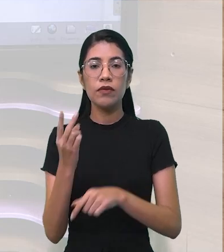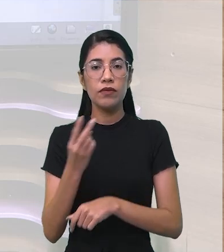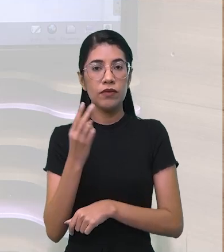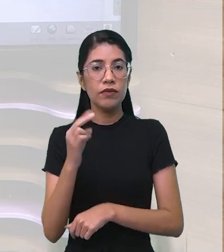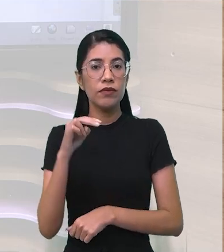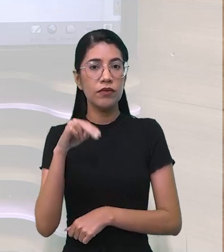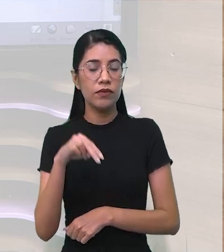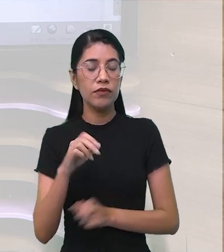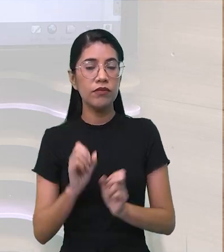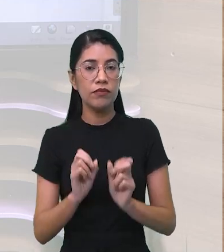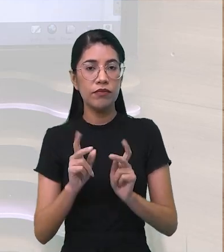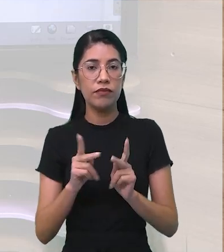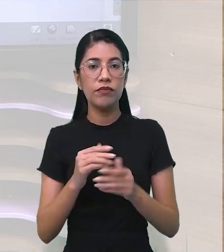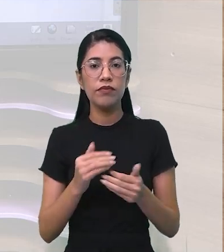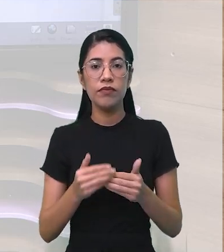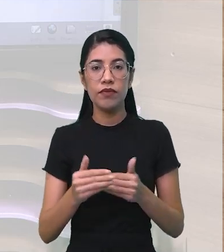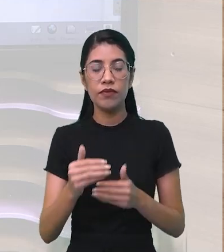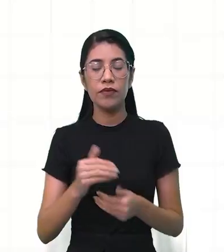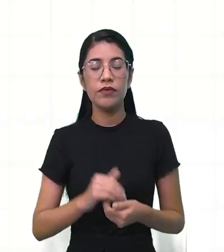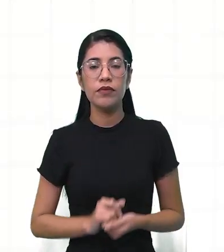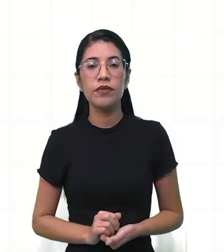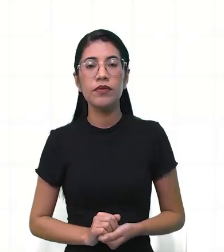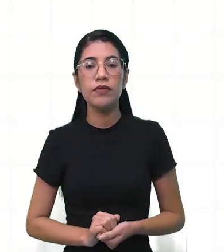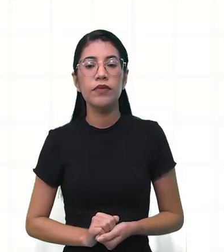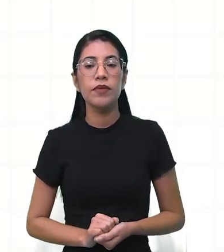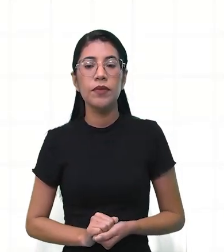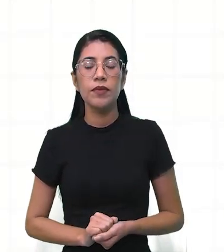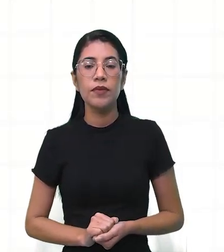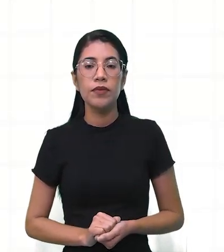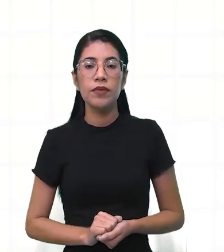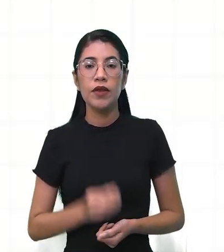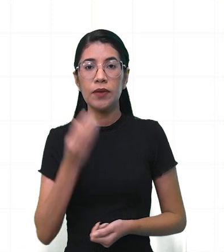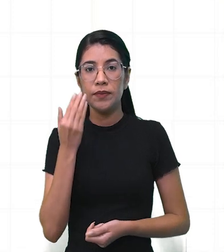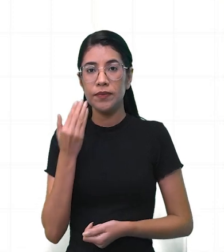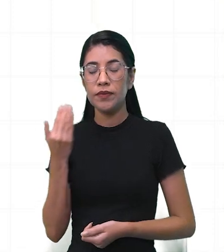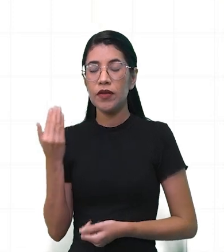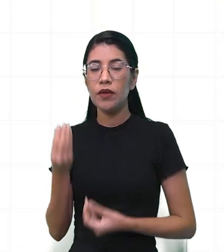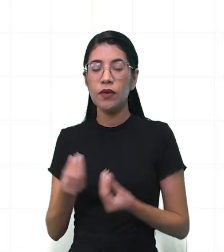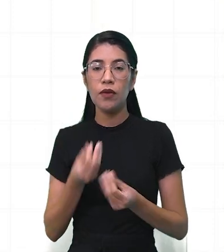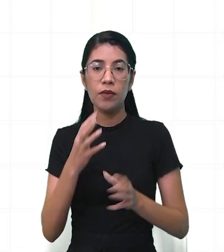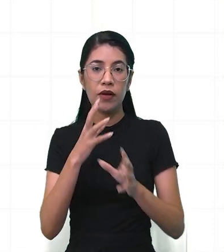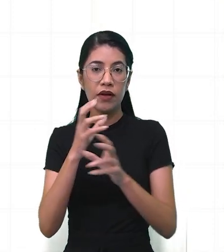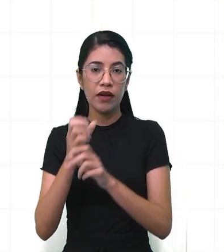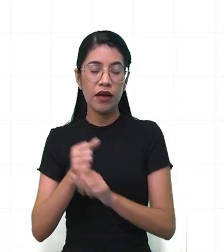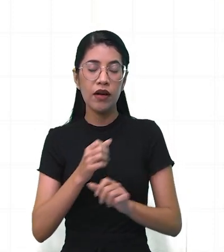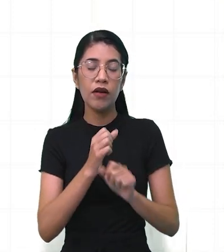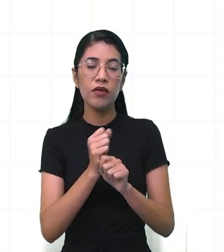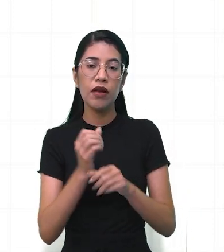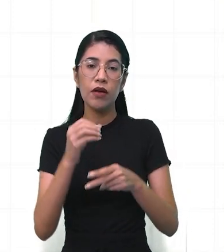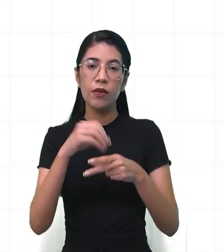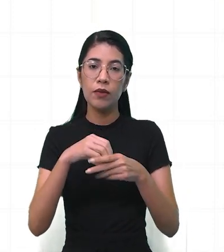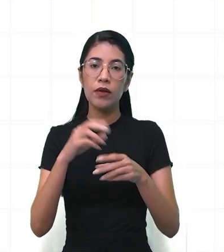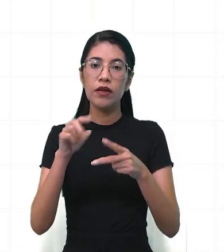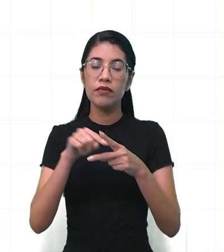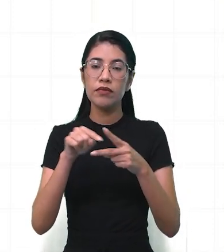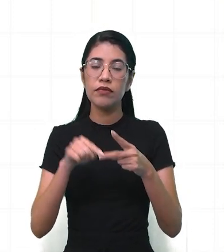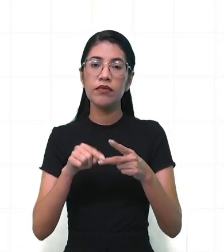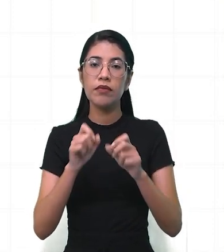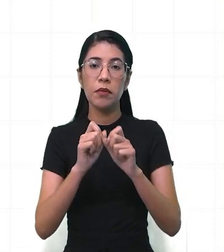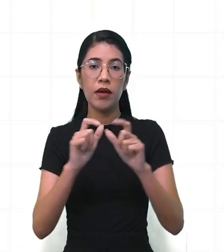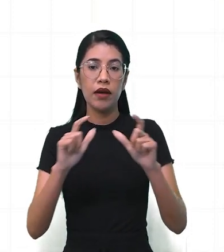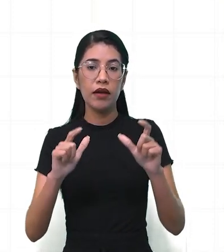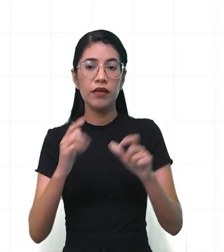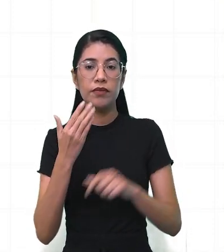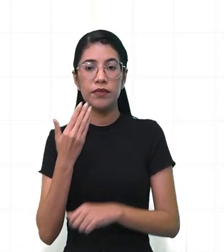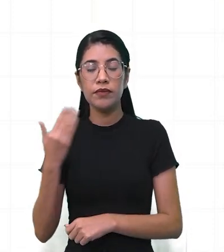tá certo? Vamos então à nossa cartela? Observe então que a soma dos ângulos internos é dado pela